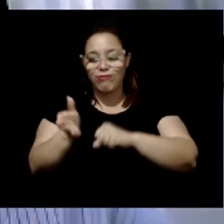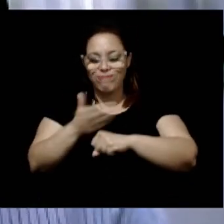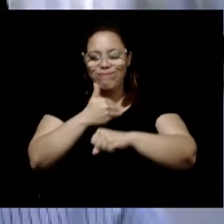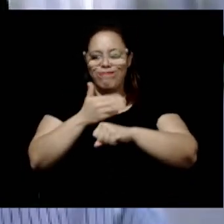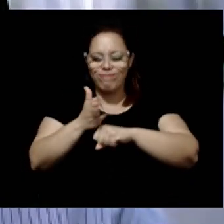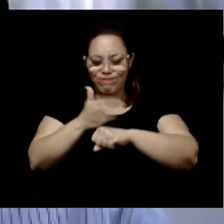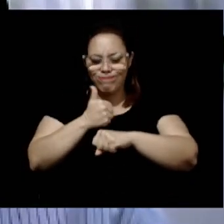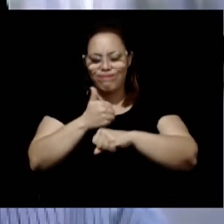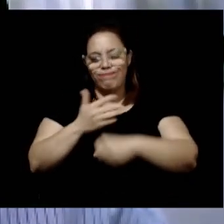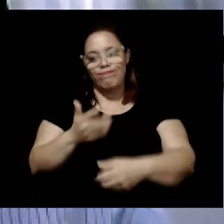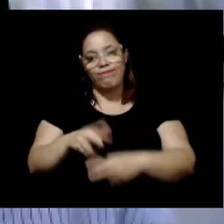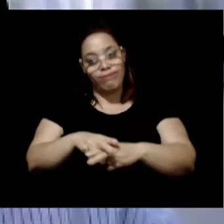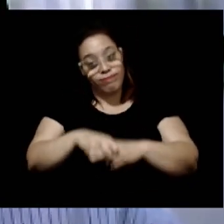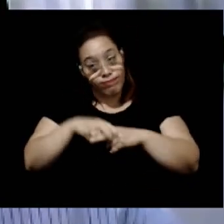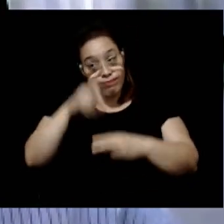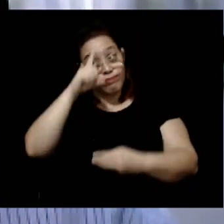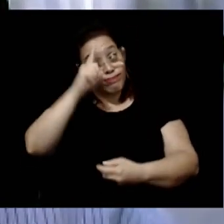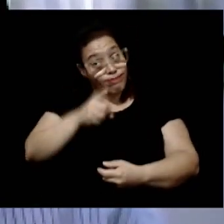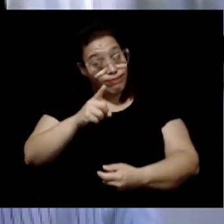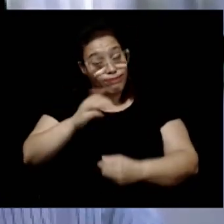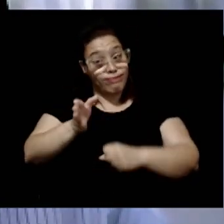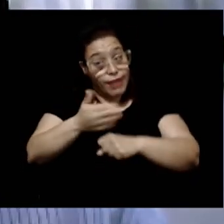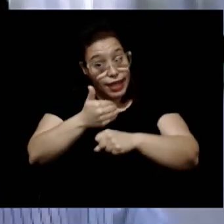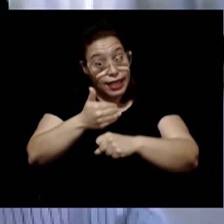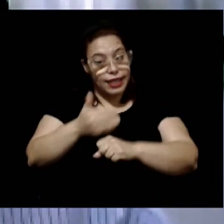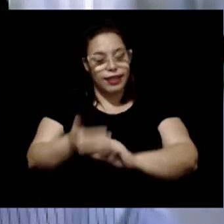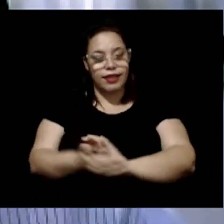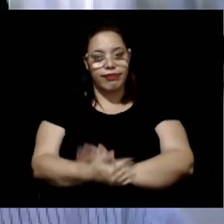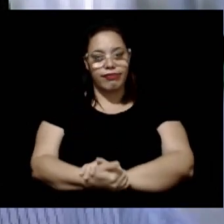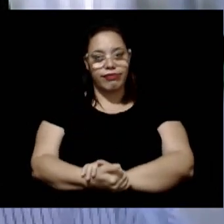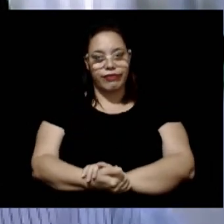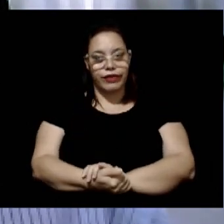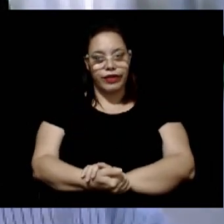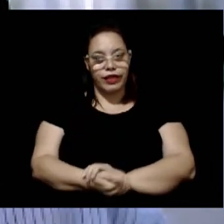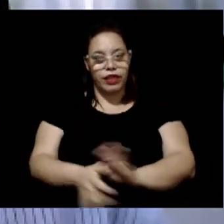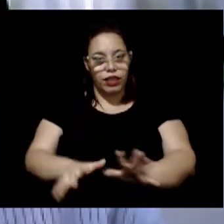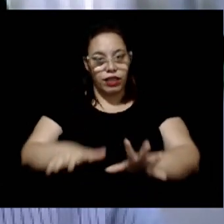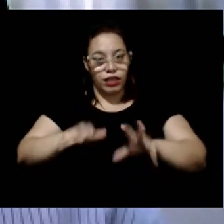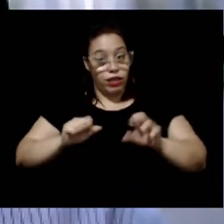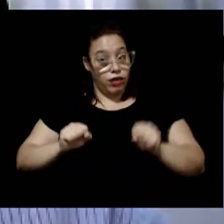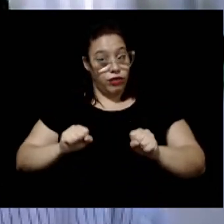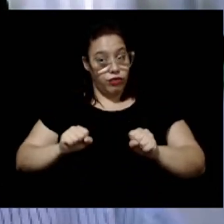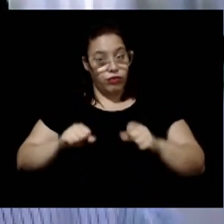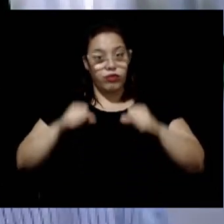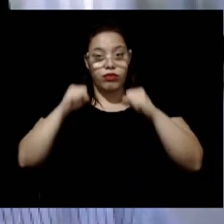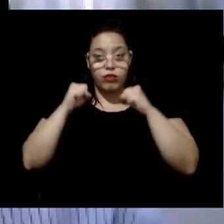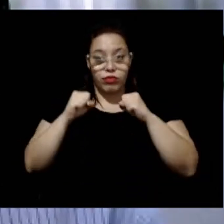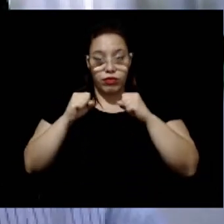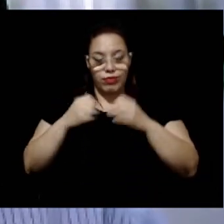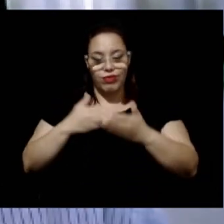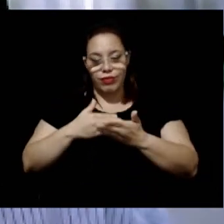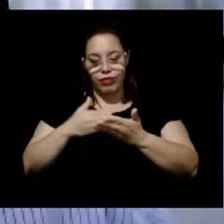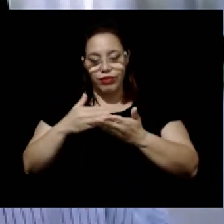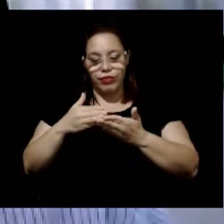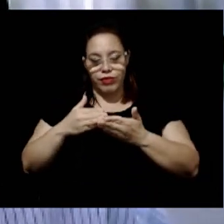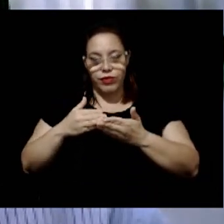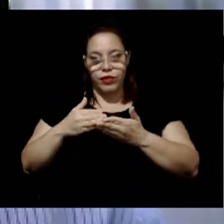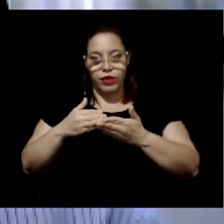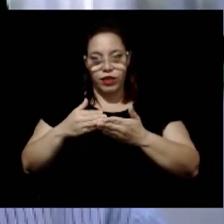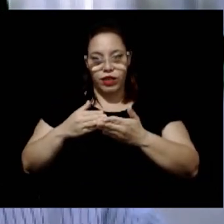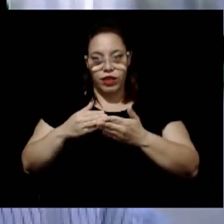isso o diagnóstico tem que ser precoce, porque essa inflamação das articulações pode levar a lesões,